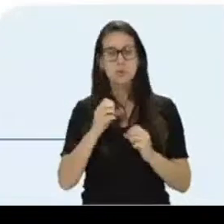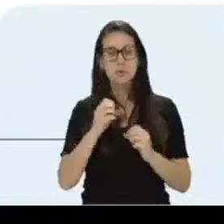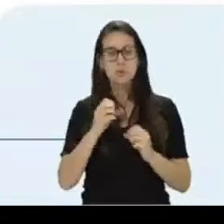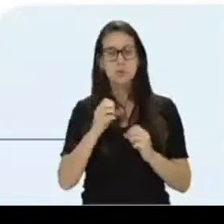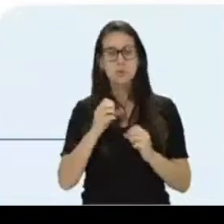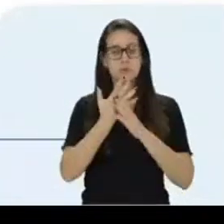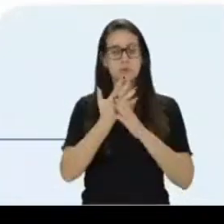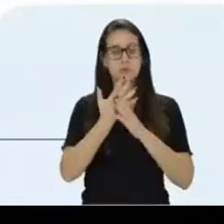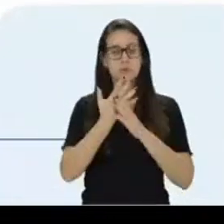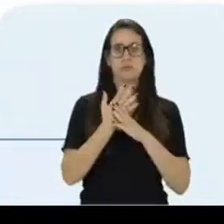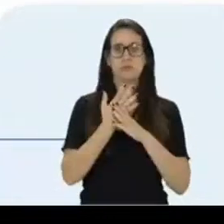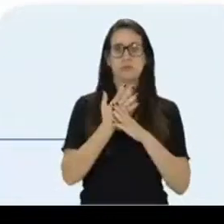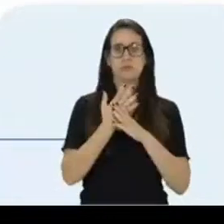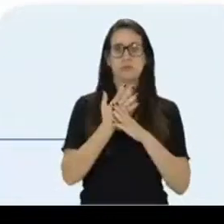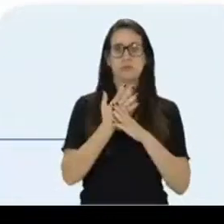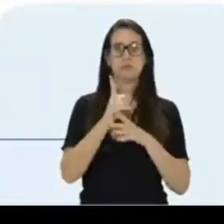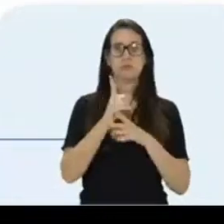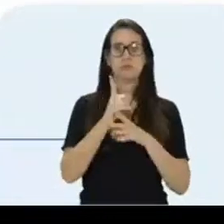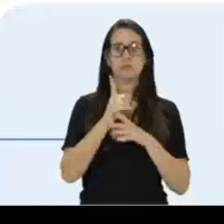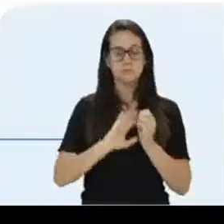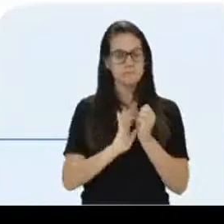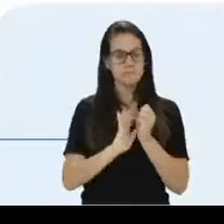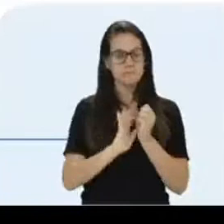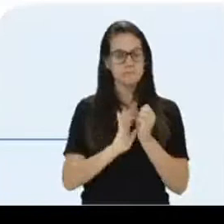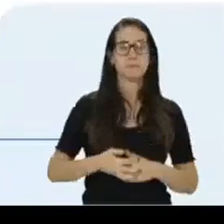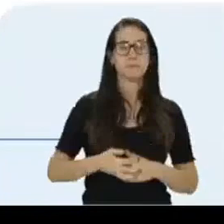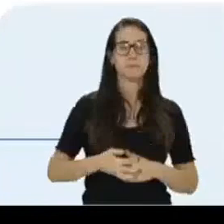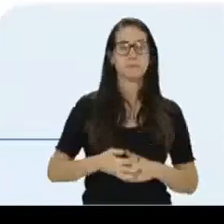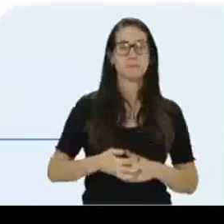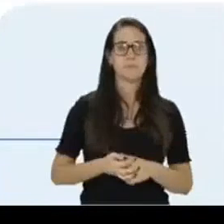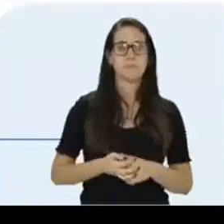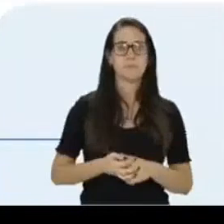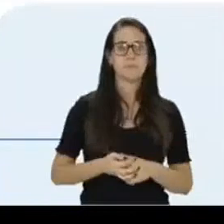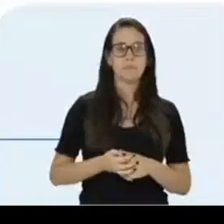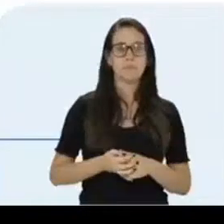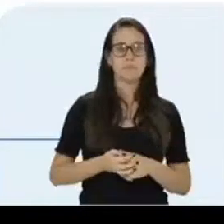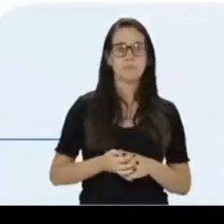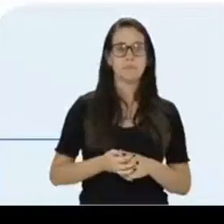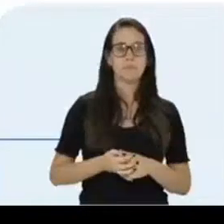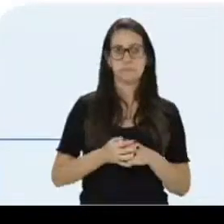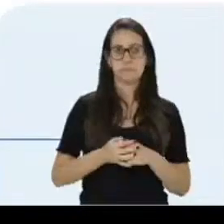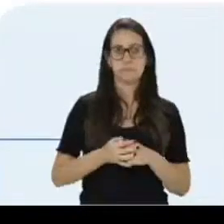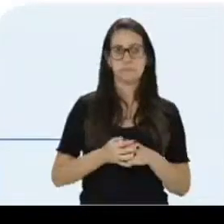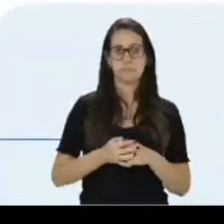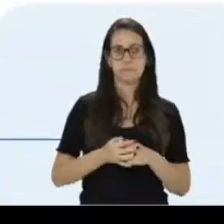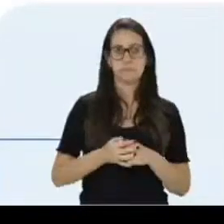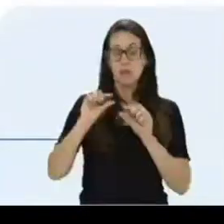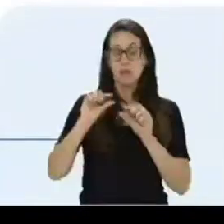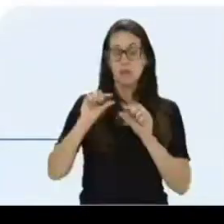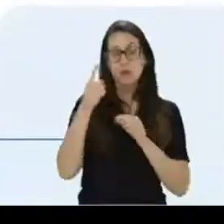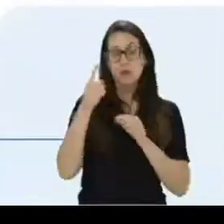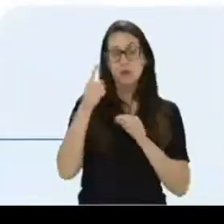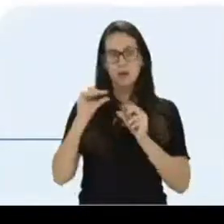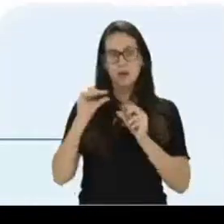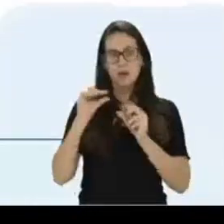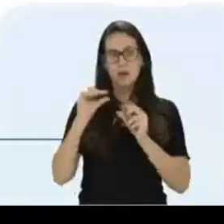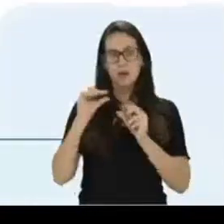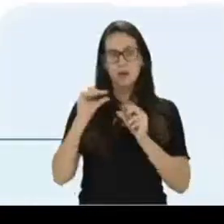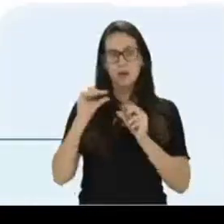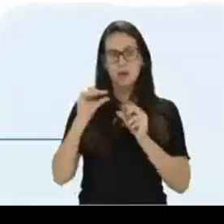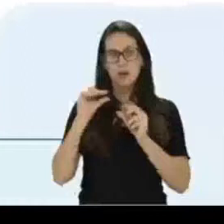formação, na composição, então, da membrana plasmática. E as caudas, como elas são apolares, aqui representadas